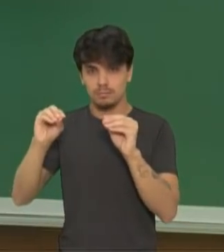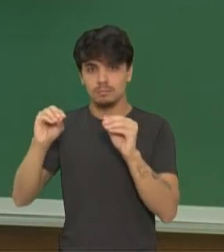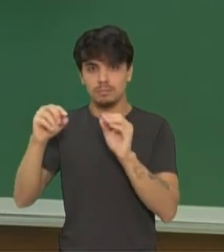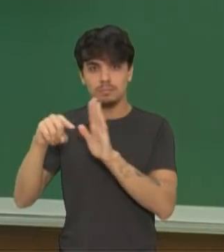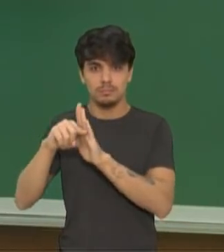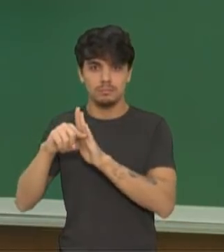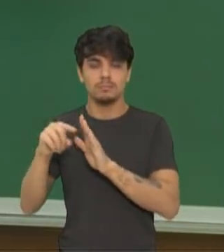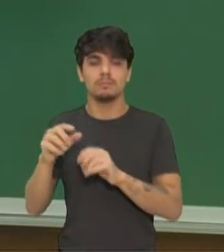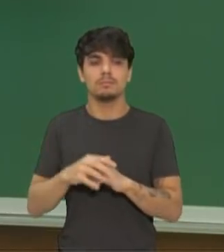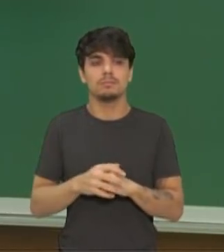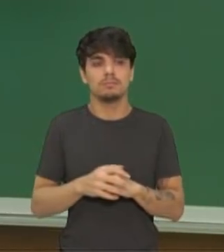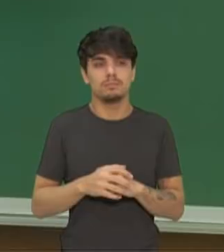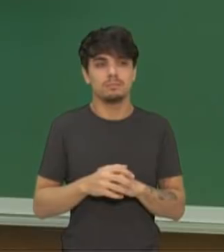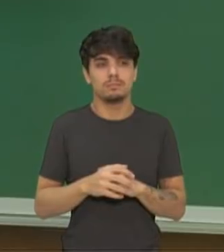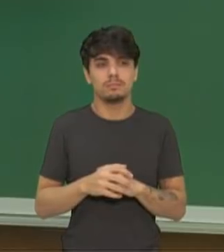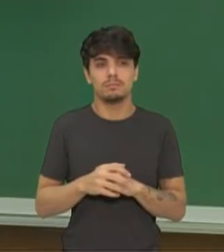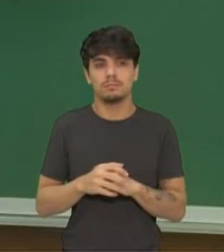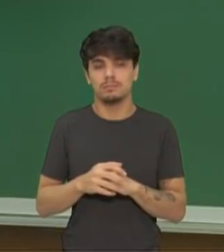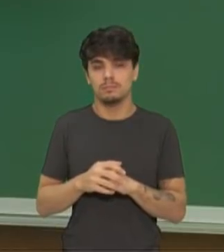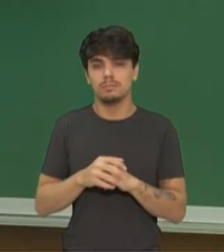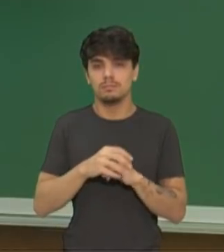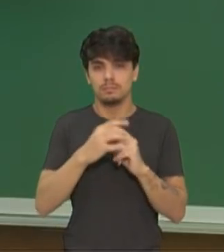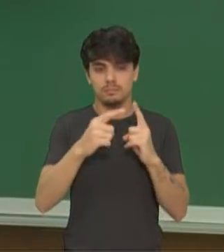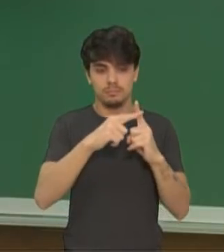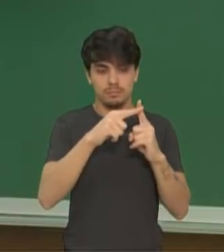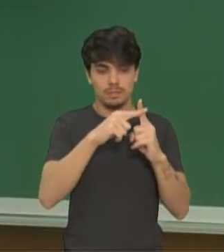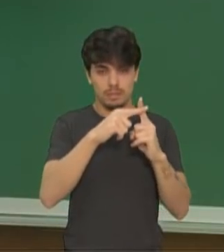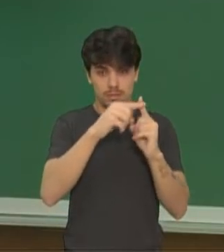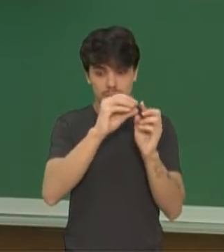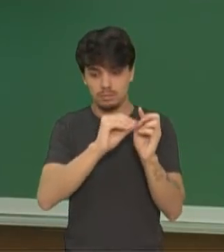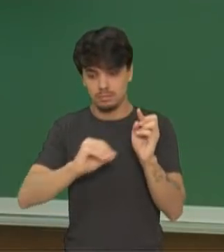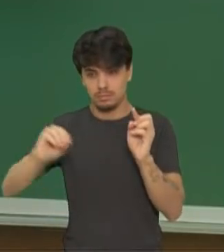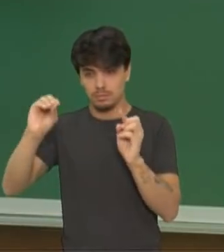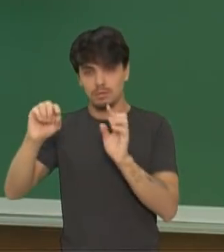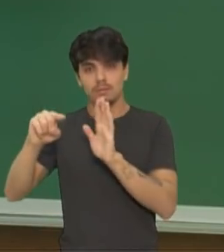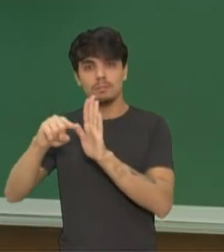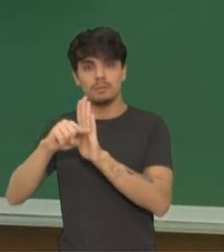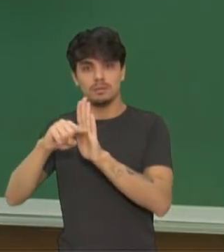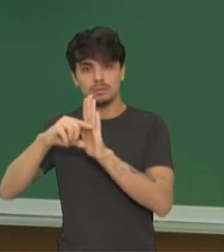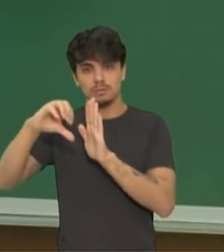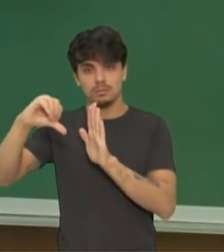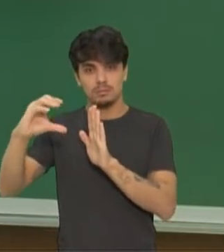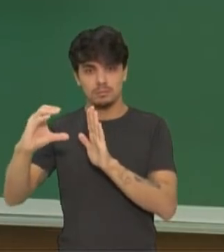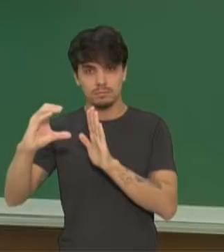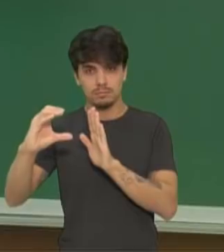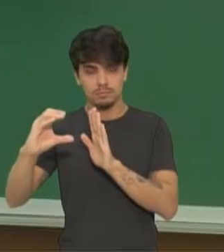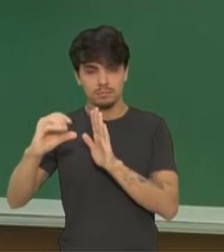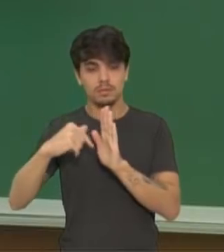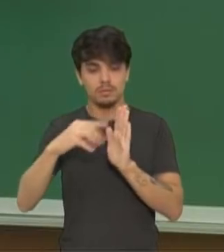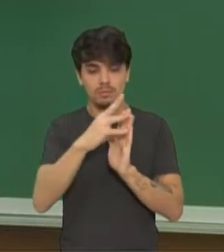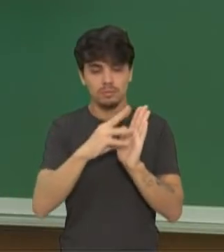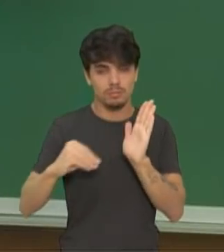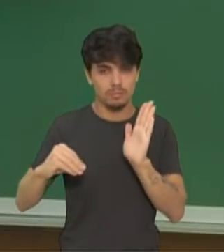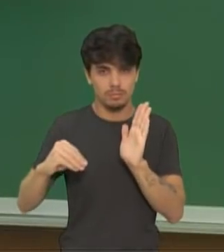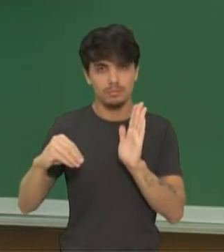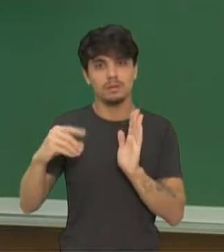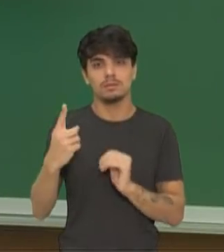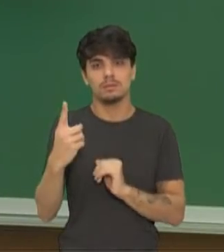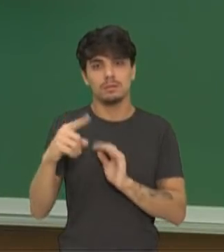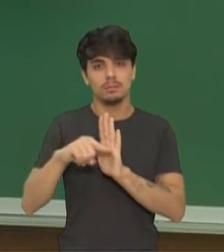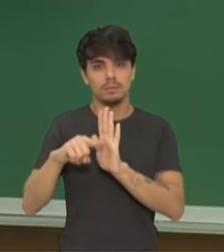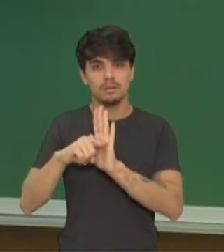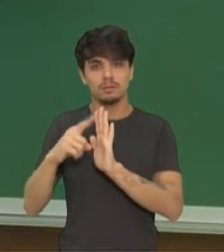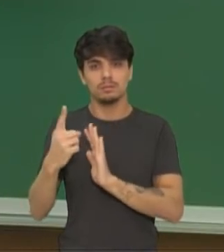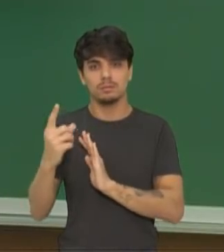igual. Mais 9C, outro lado menos 9C, e eu copiei o menos 160.